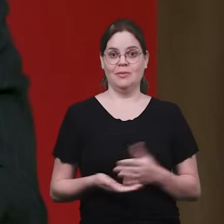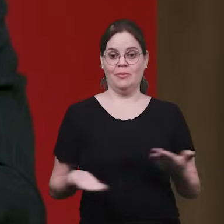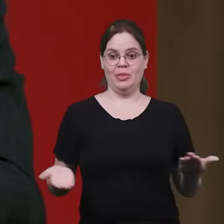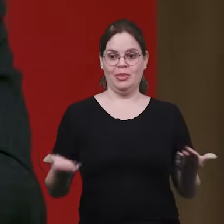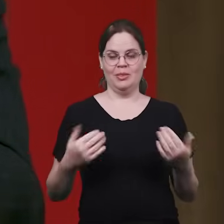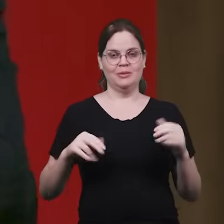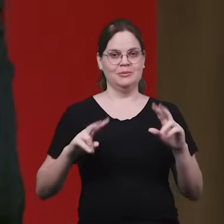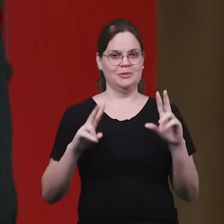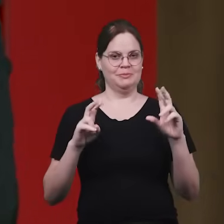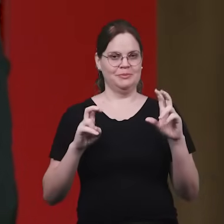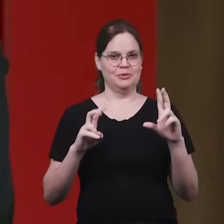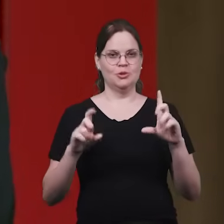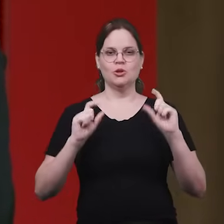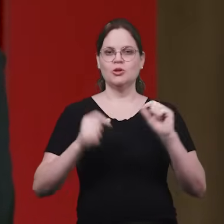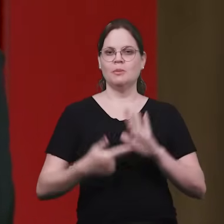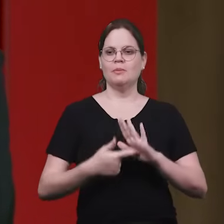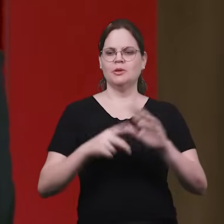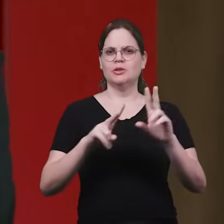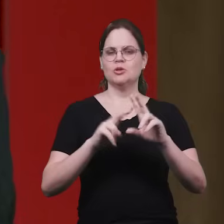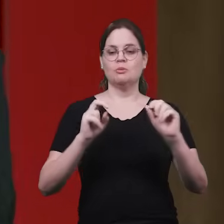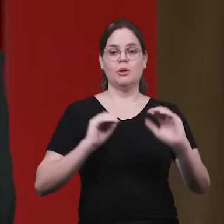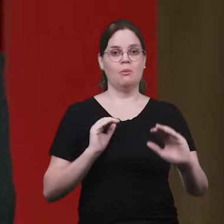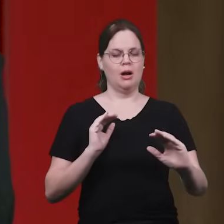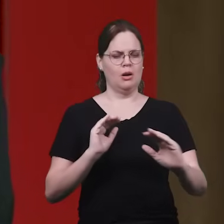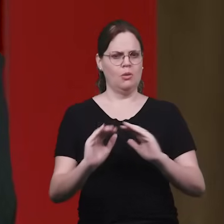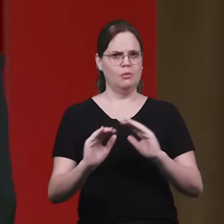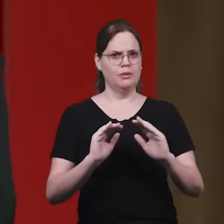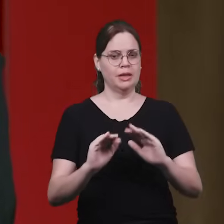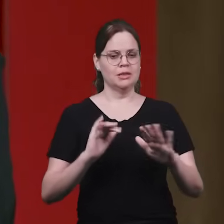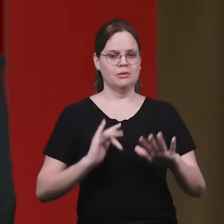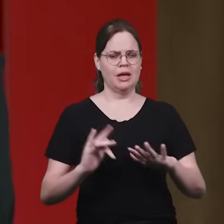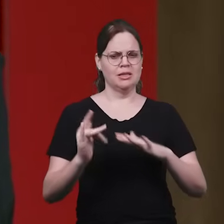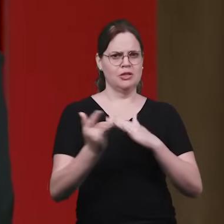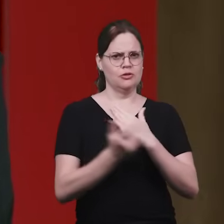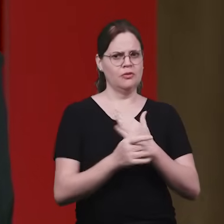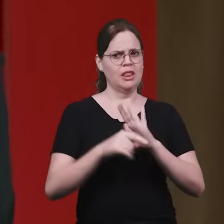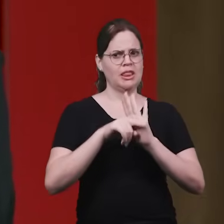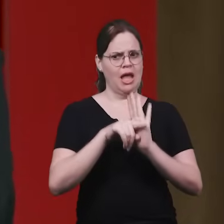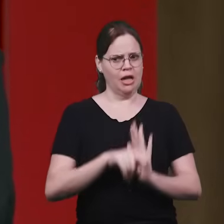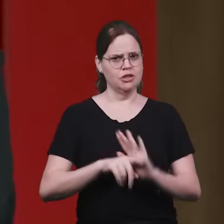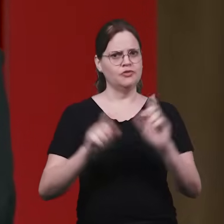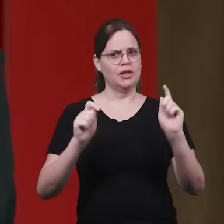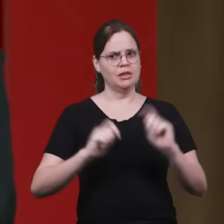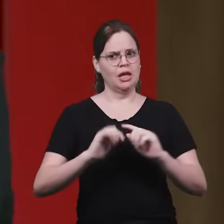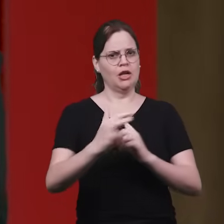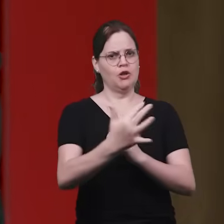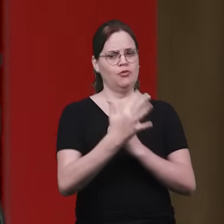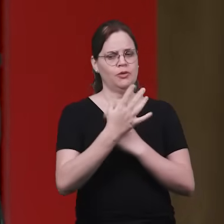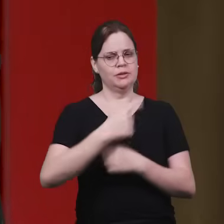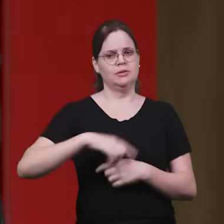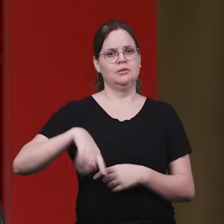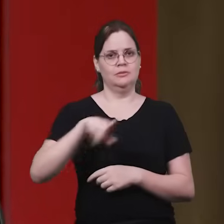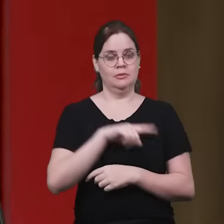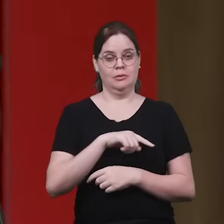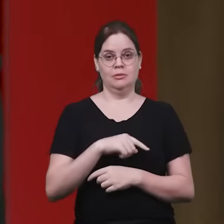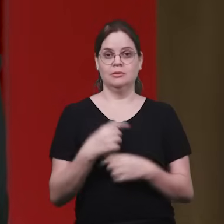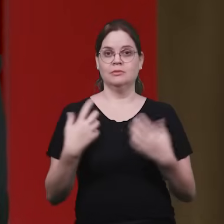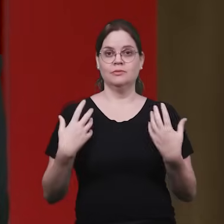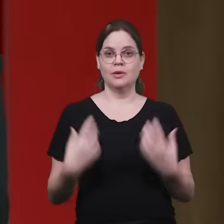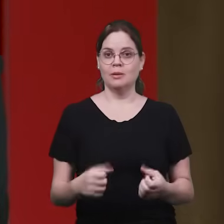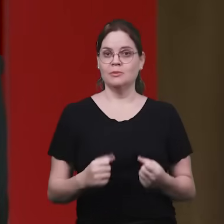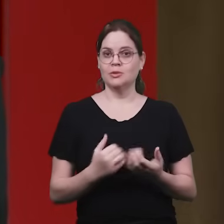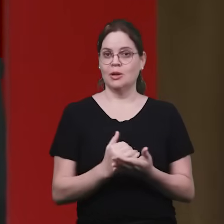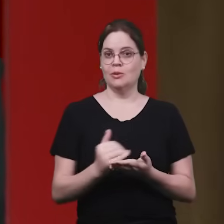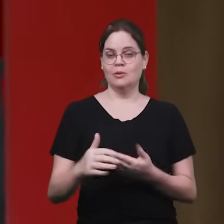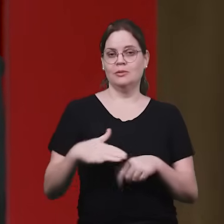episódio, falarmos de uma comunicação negativa, que as redes sociais muitas vezes nos impõem. E nós vamos tratar